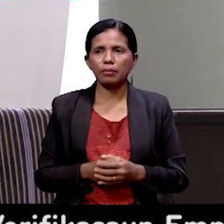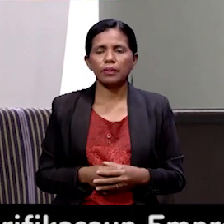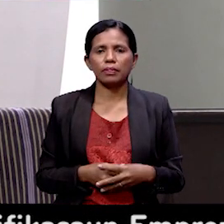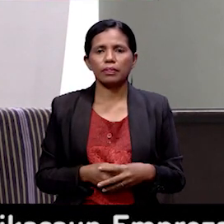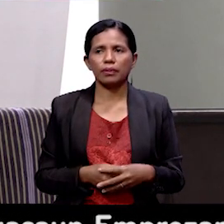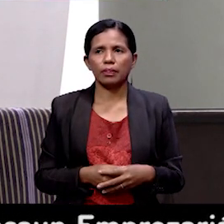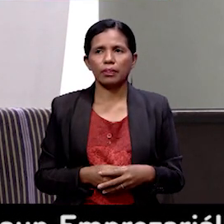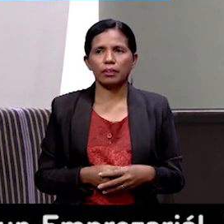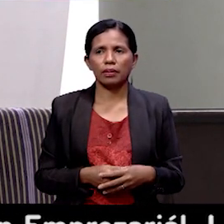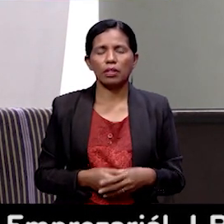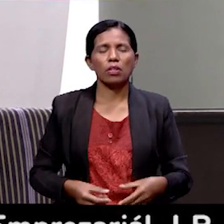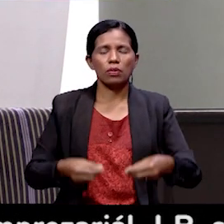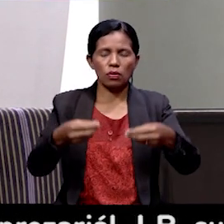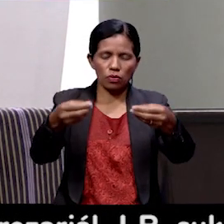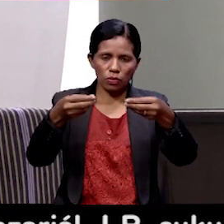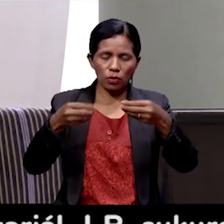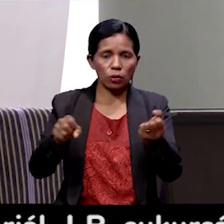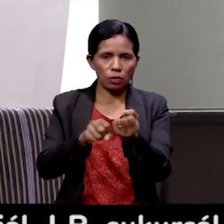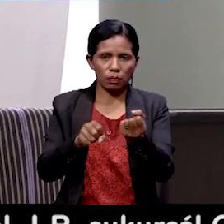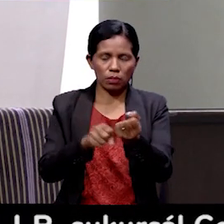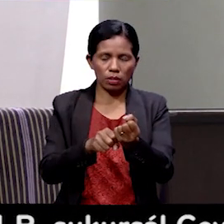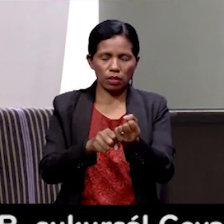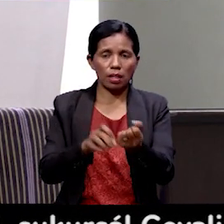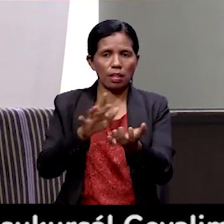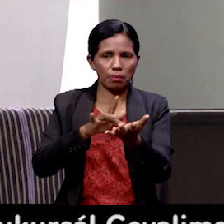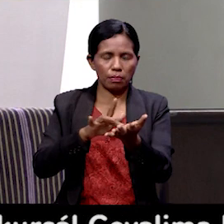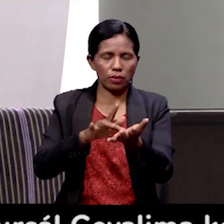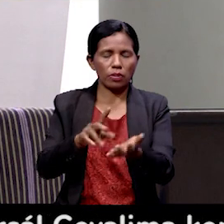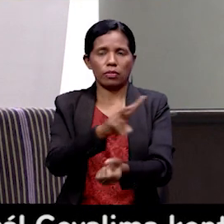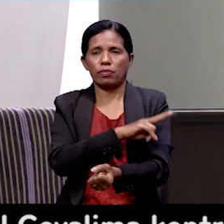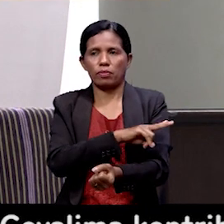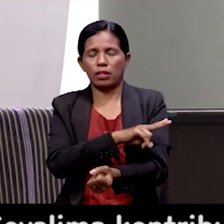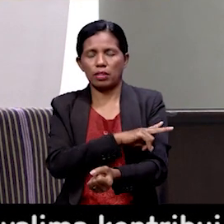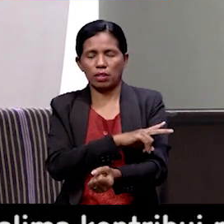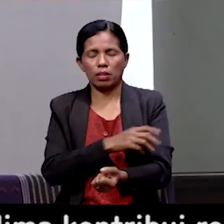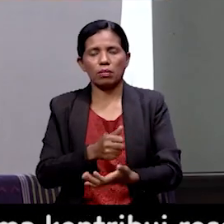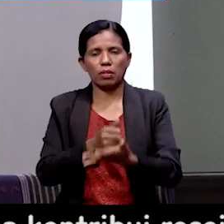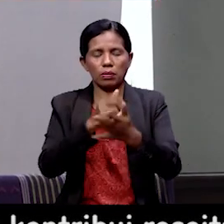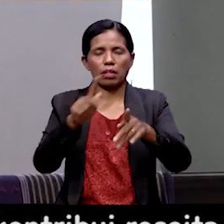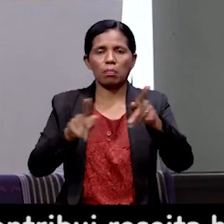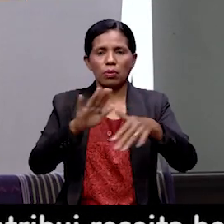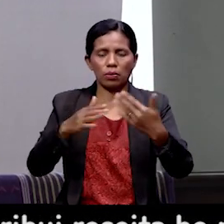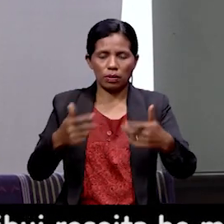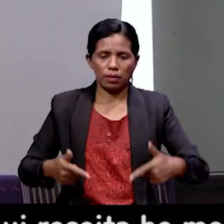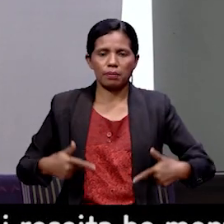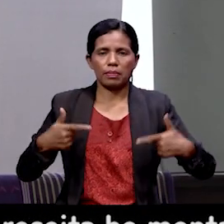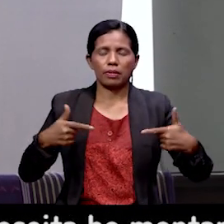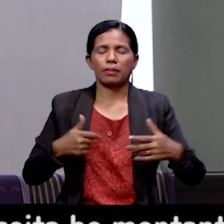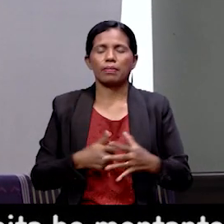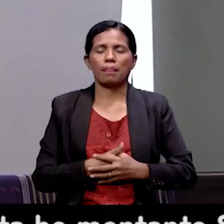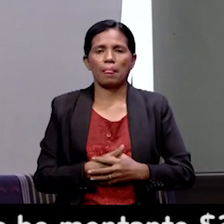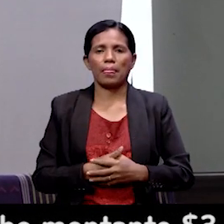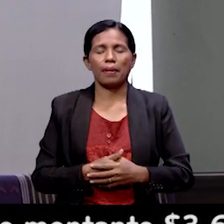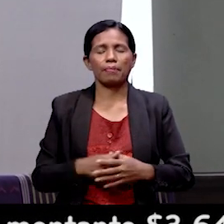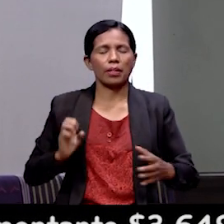com a vacina para Belém, salva a vida e a mulher. Embaixador Japão